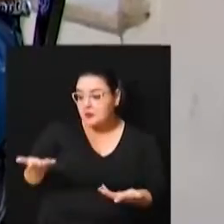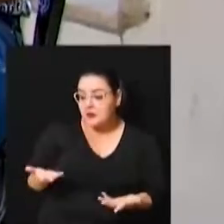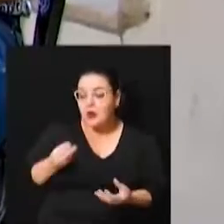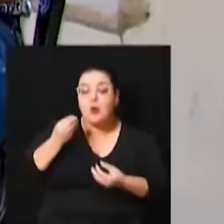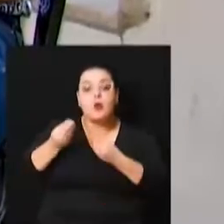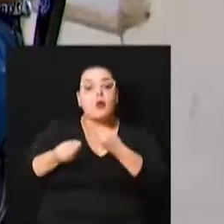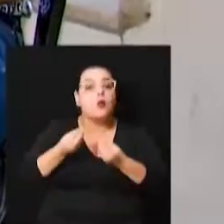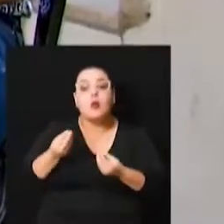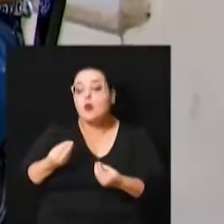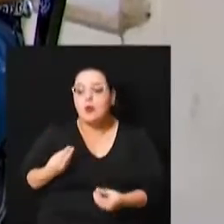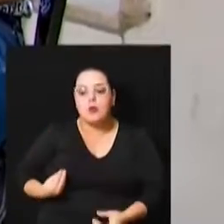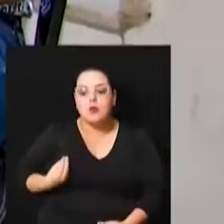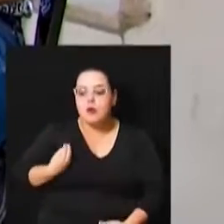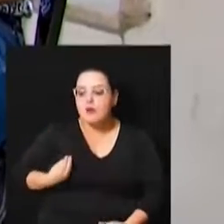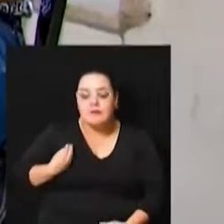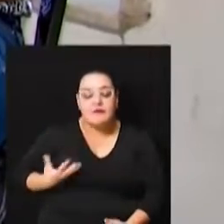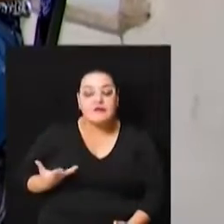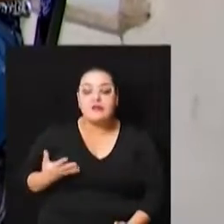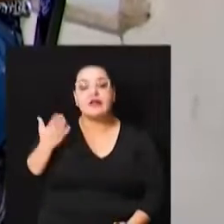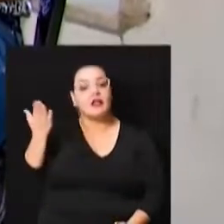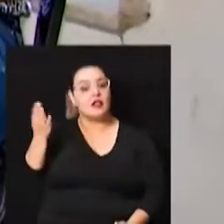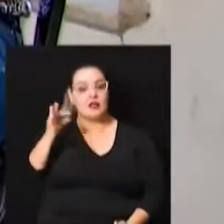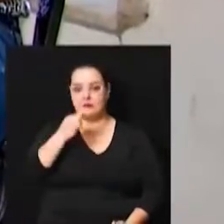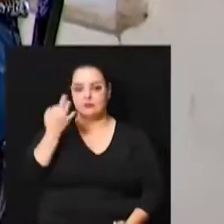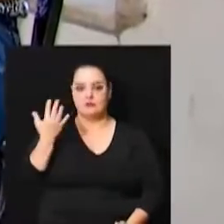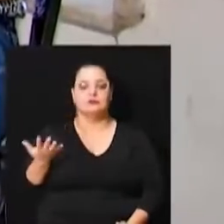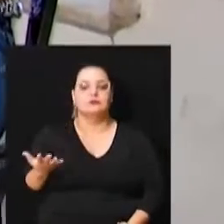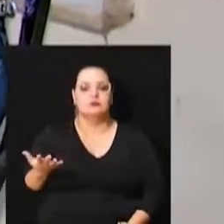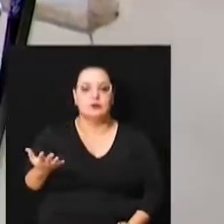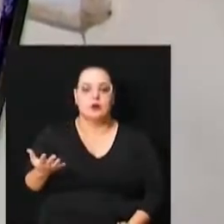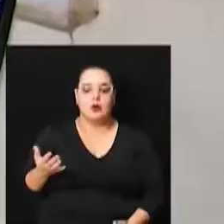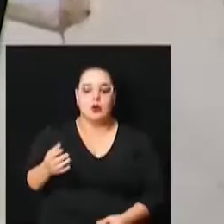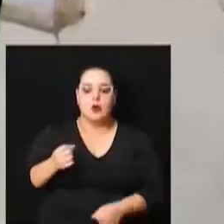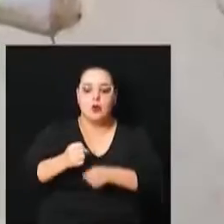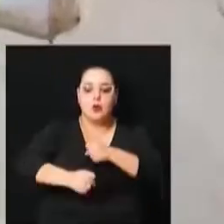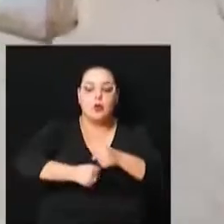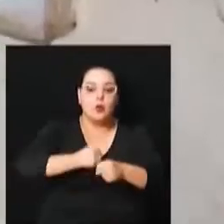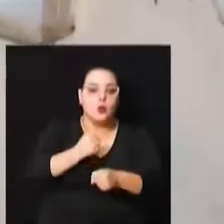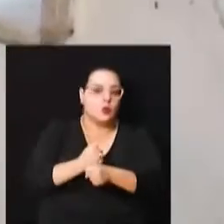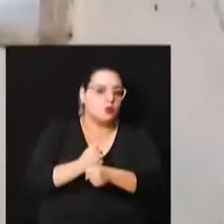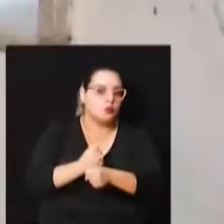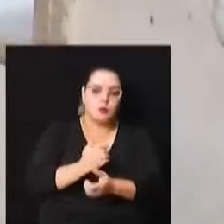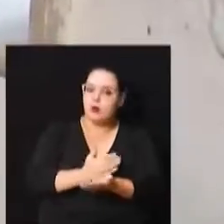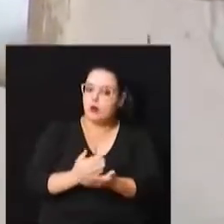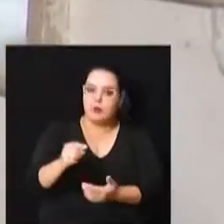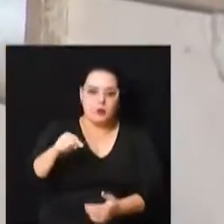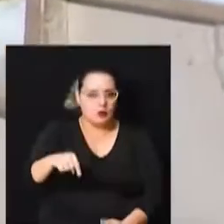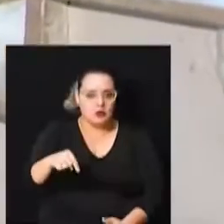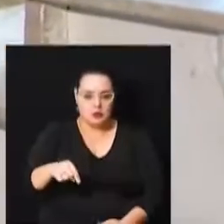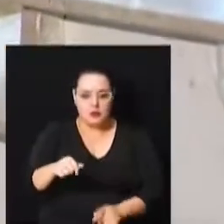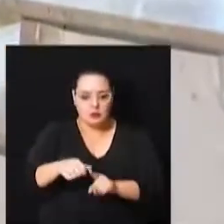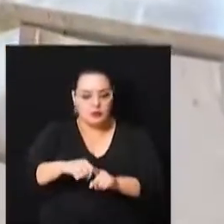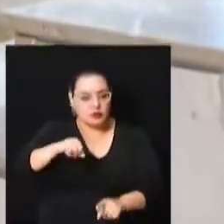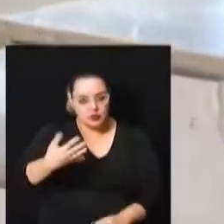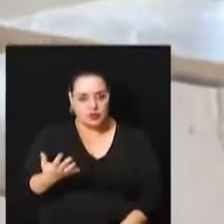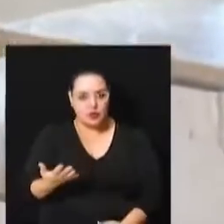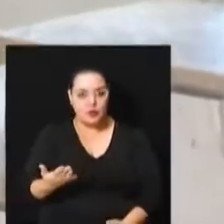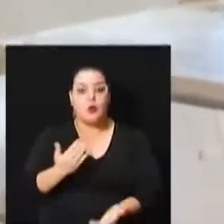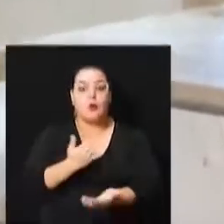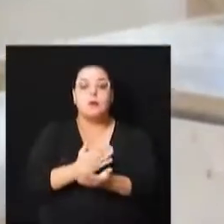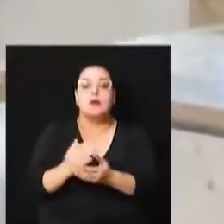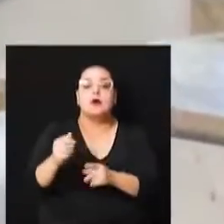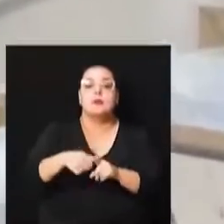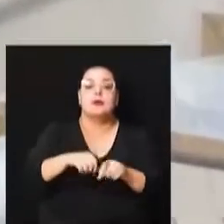a sua vida lá na França. O ano letivo na França, ele não começa que nem no Brasil, que é em janeiro. O ano letivo começa